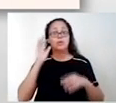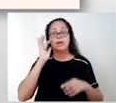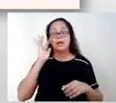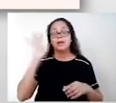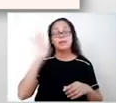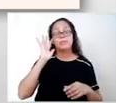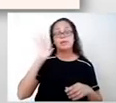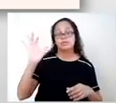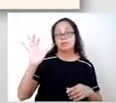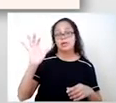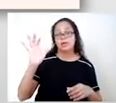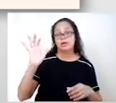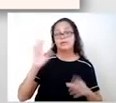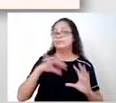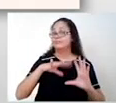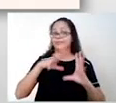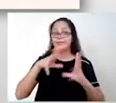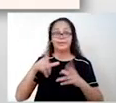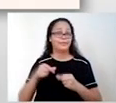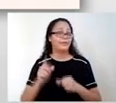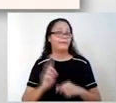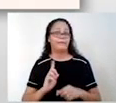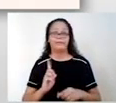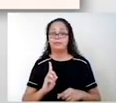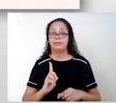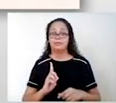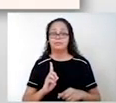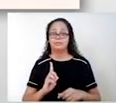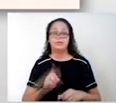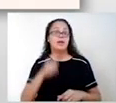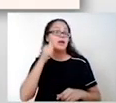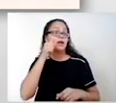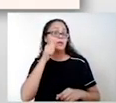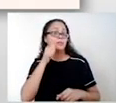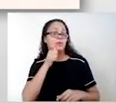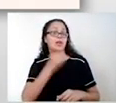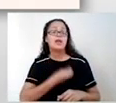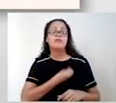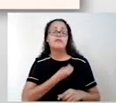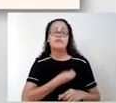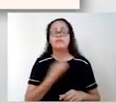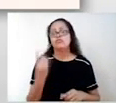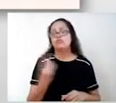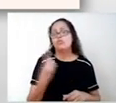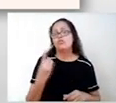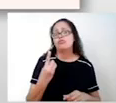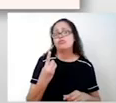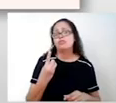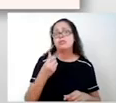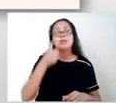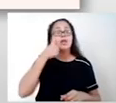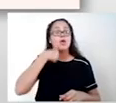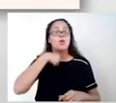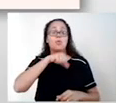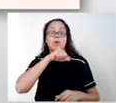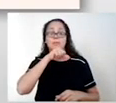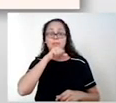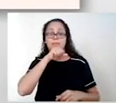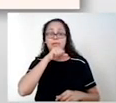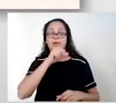Não existe, não é nenhum lugar no planeta Terra ou em outro planeta. A Luna Clara, ela vive sozinha com a mãe, que se